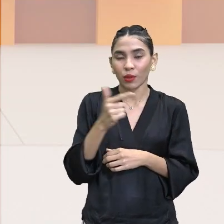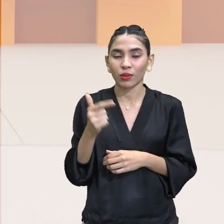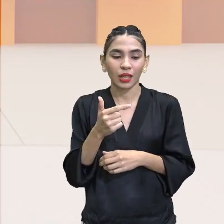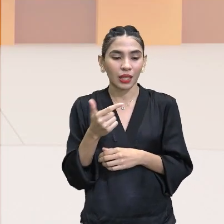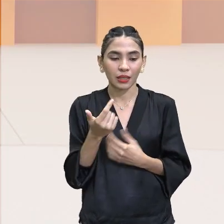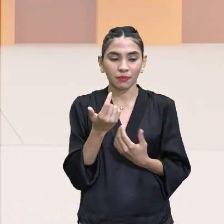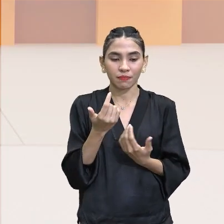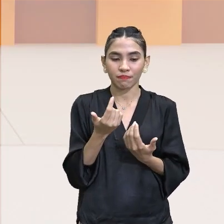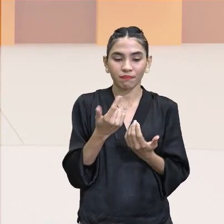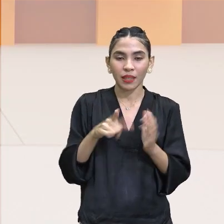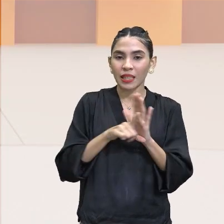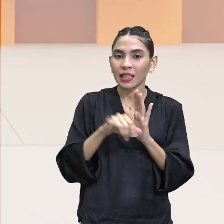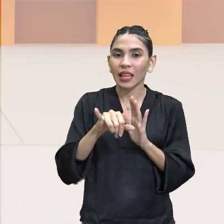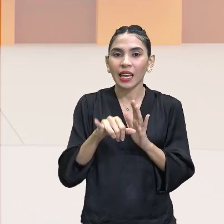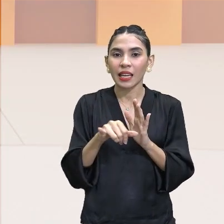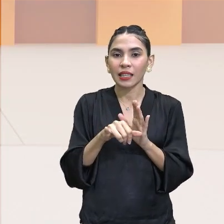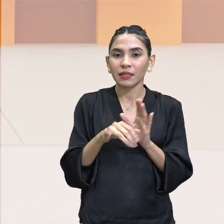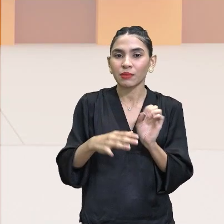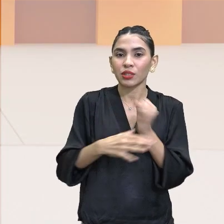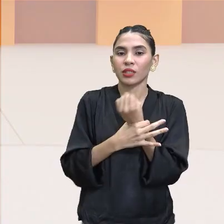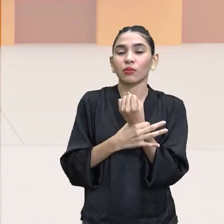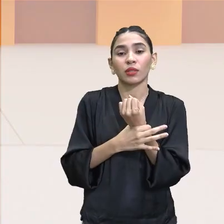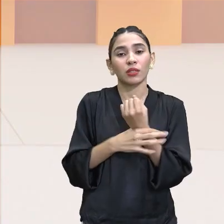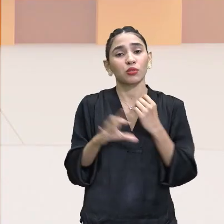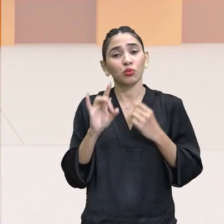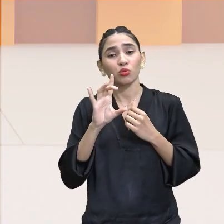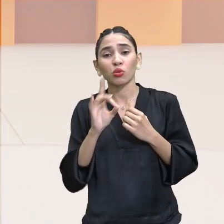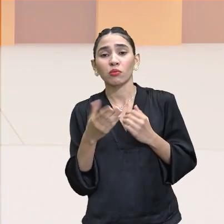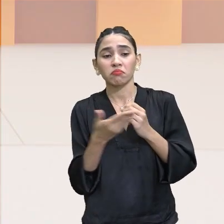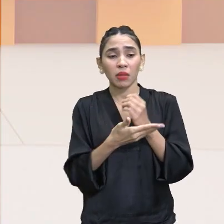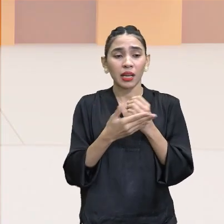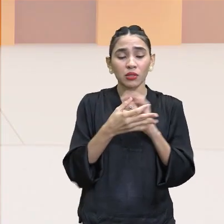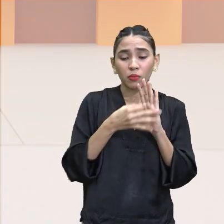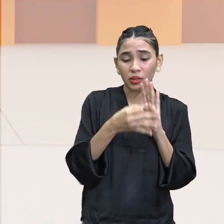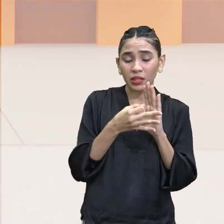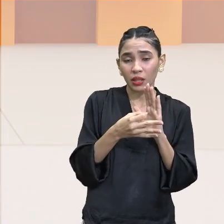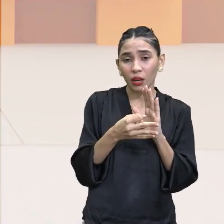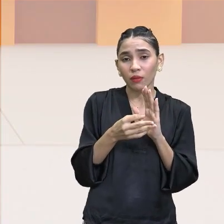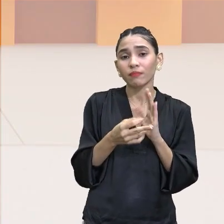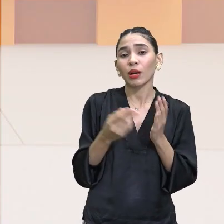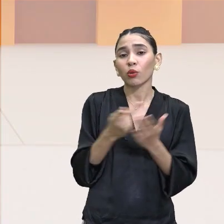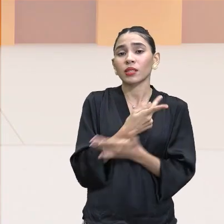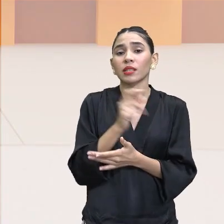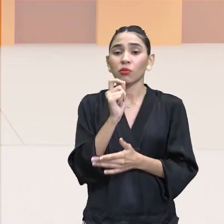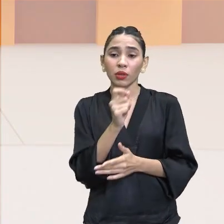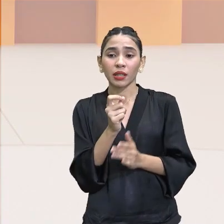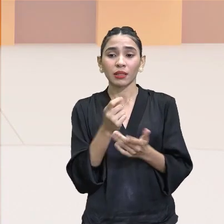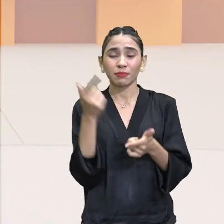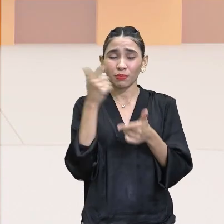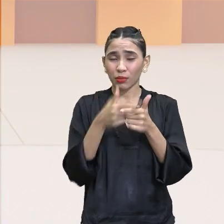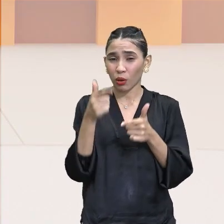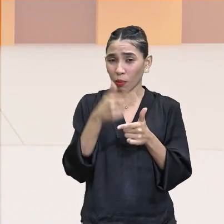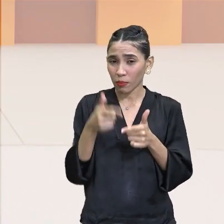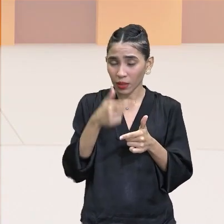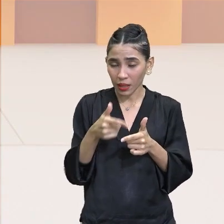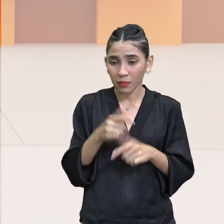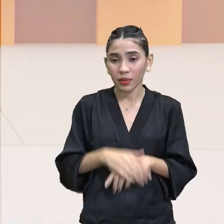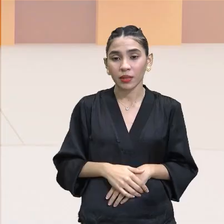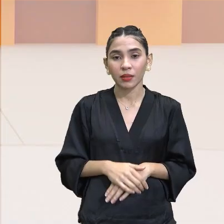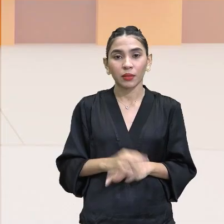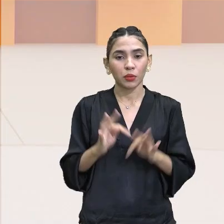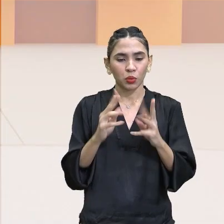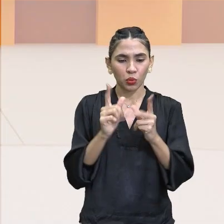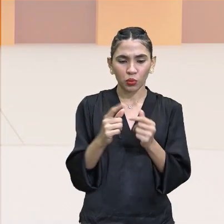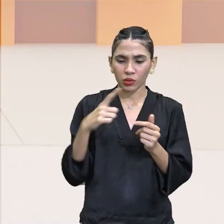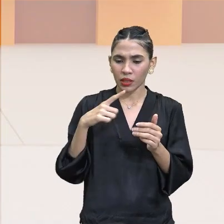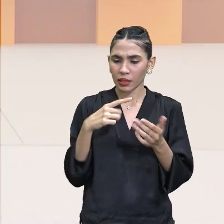nenhuma base legal para isso, apenas baseado em opinião. Isso acaba gerando alguns problemas, né? Isso que é um dos grandes problemas do mundo globalizado. Todo mundo tem